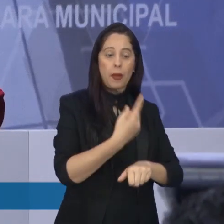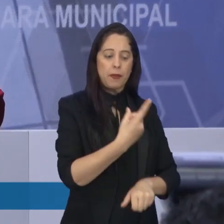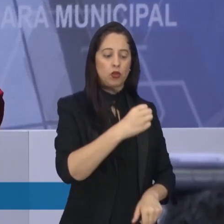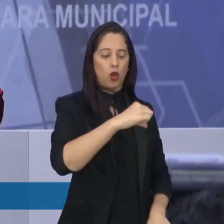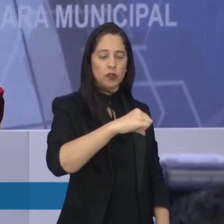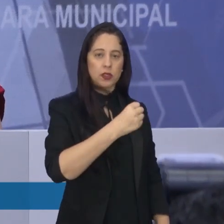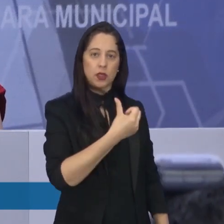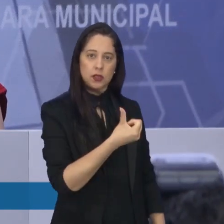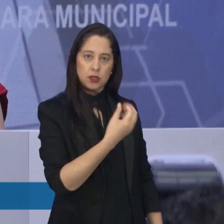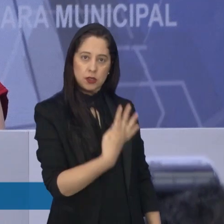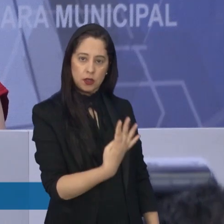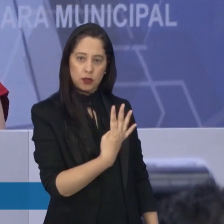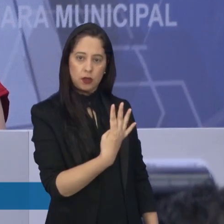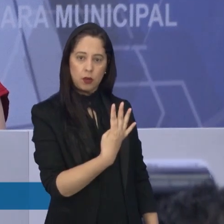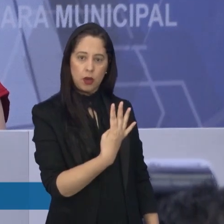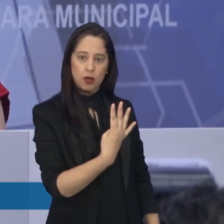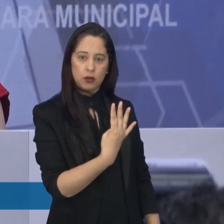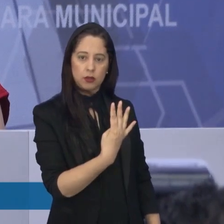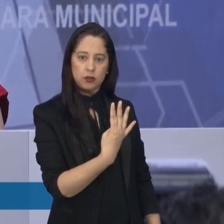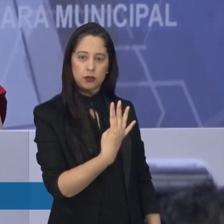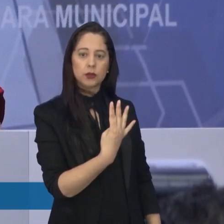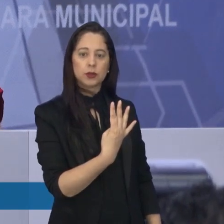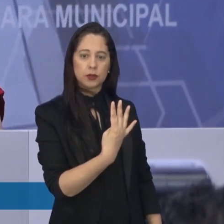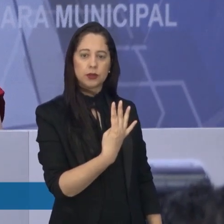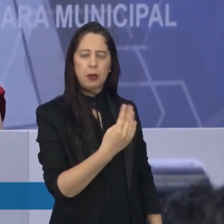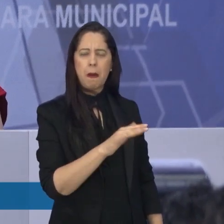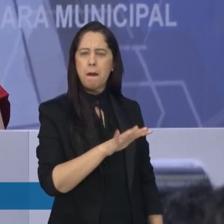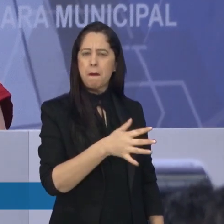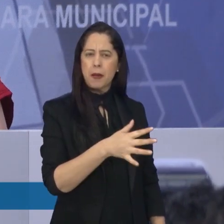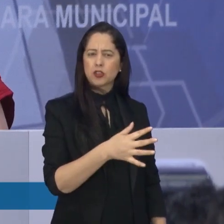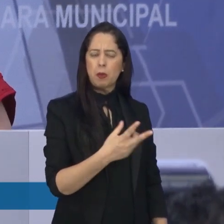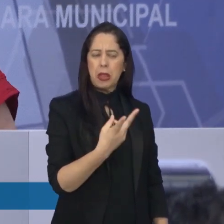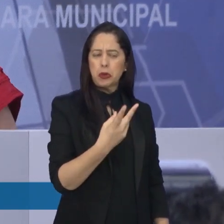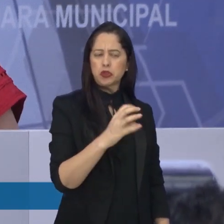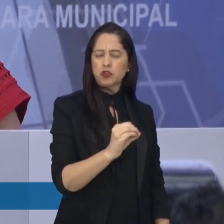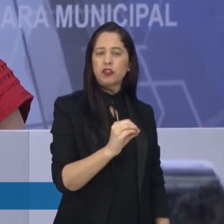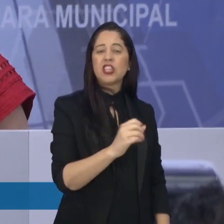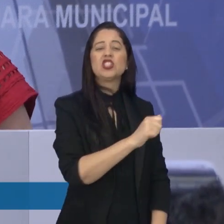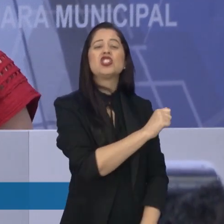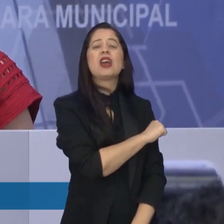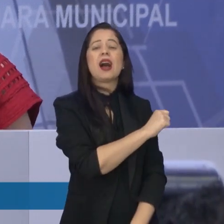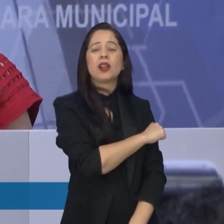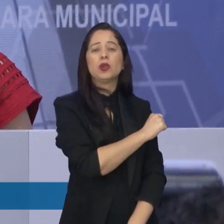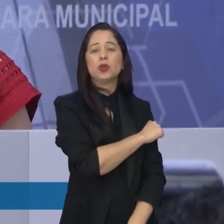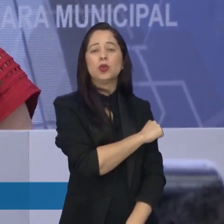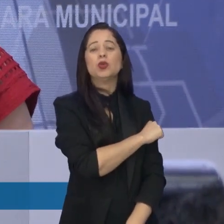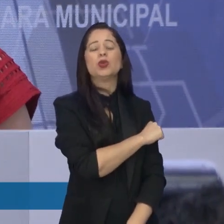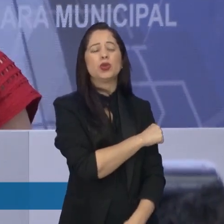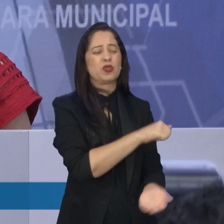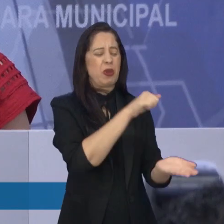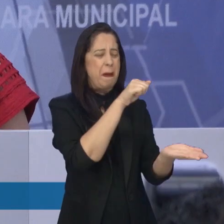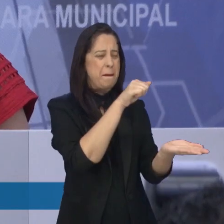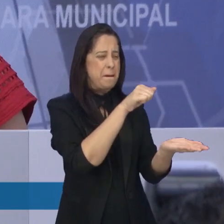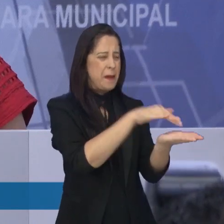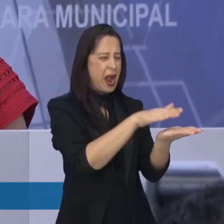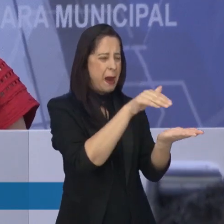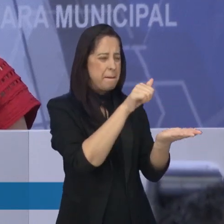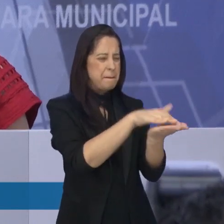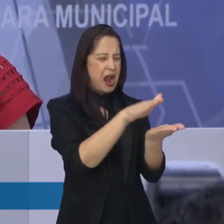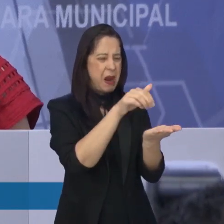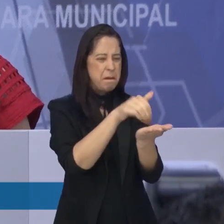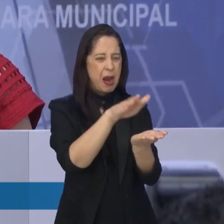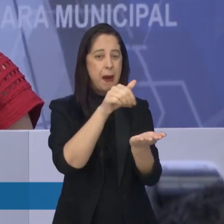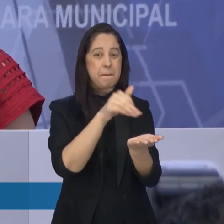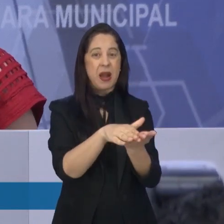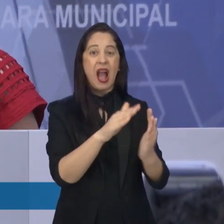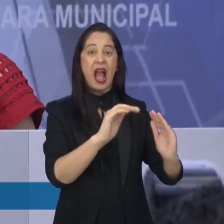cerca de 2 dezenas dos alunos do ITA foram arbitrariamente expulsos